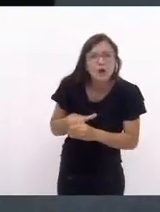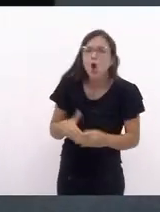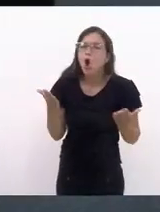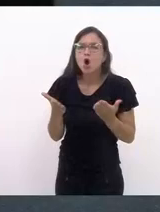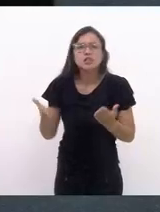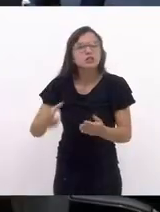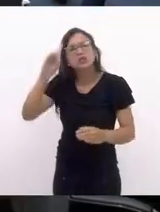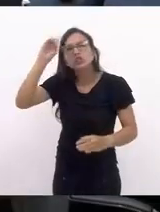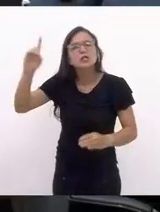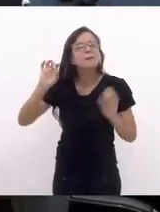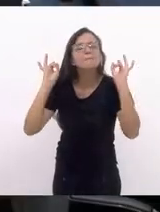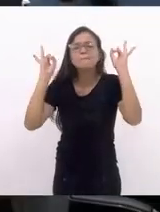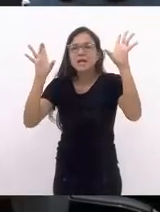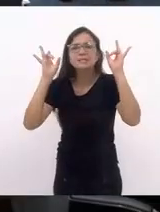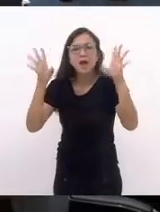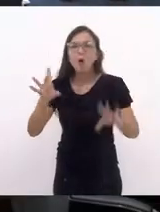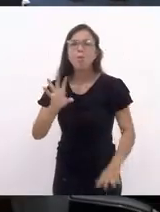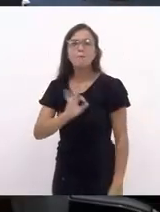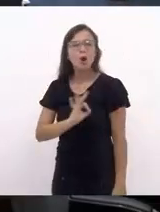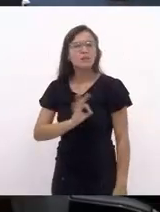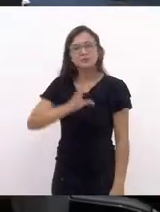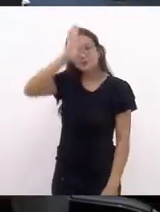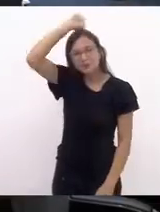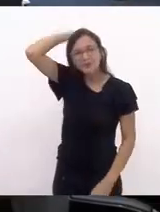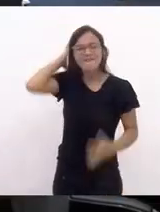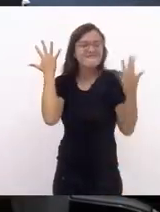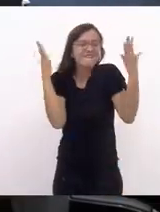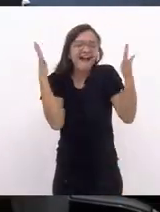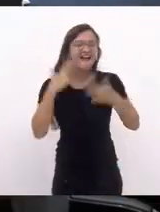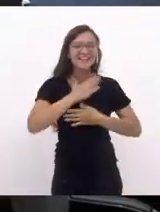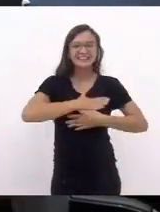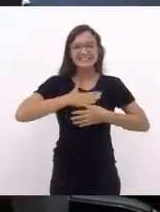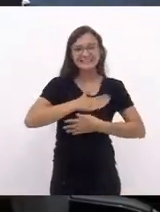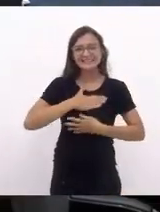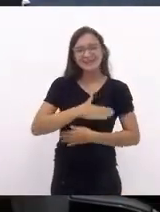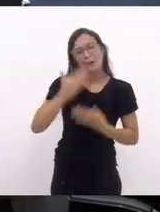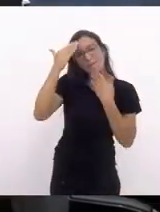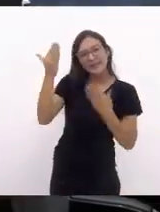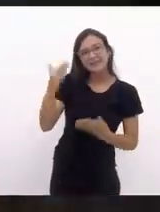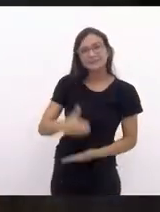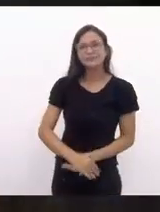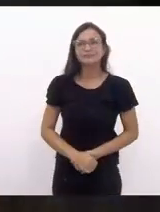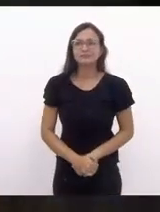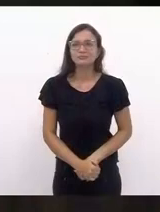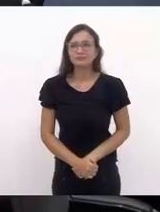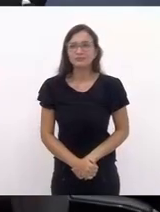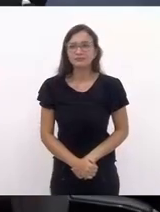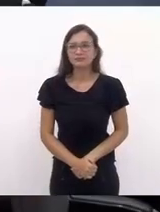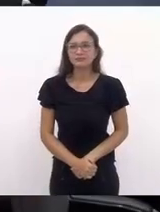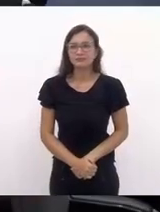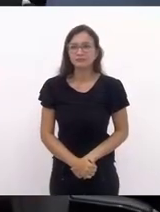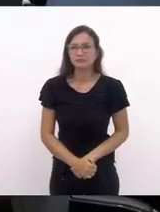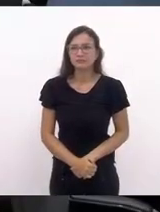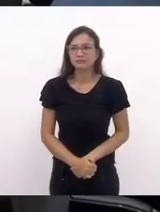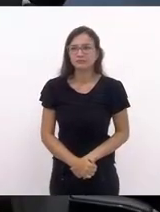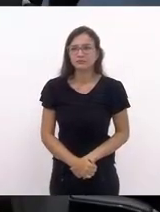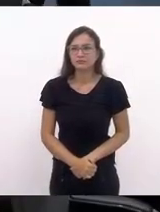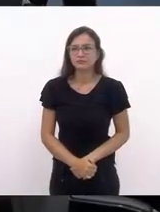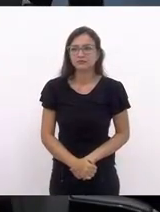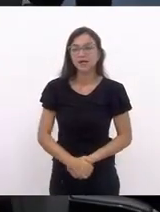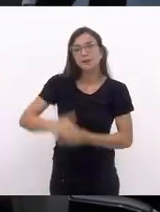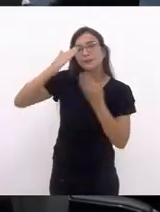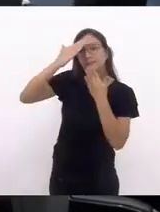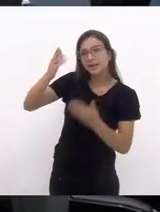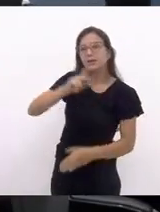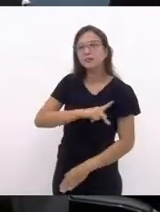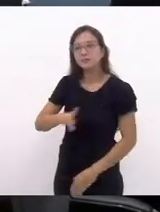e para o Bombeiro Militar no estado do Rio de Janeiro Obrigado presidente e tchau me por favor muito obrigado